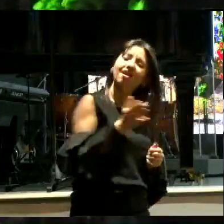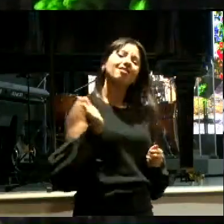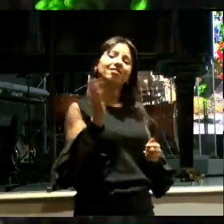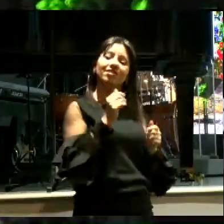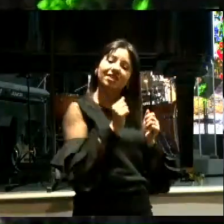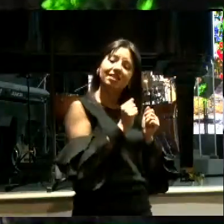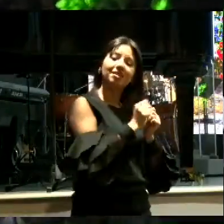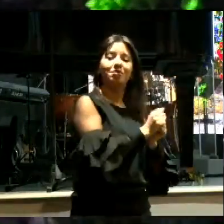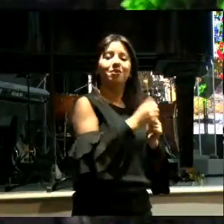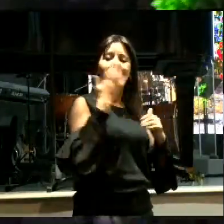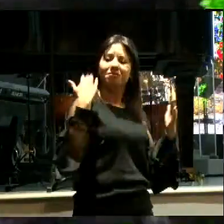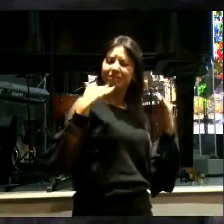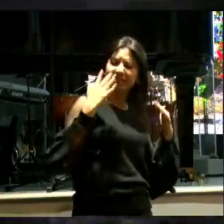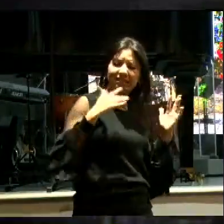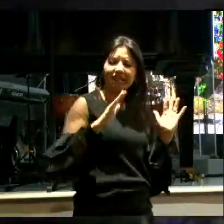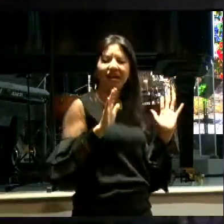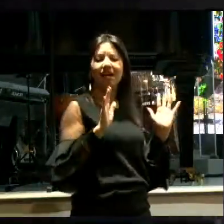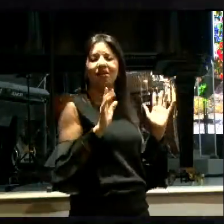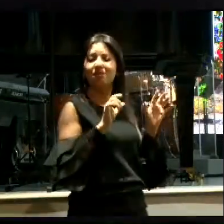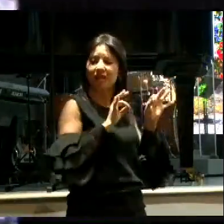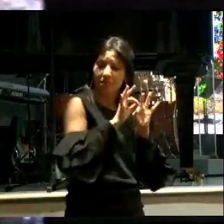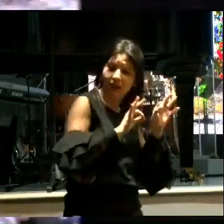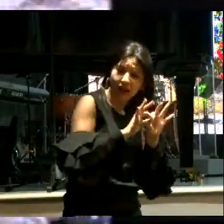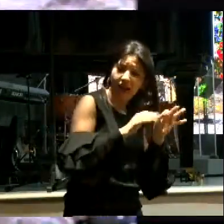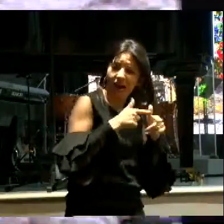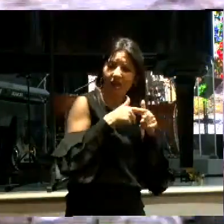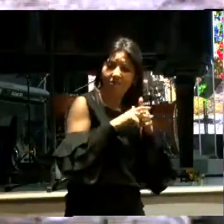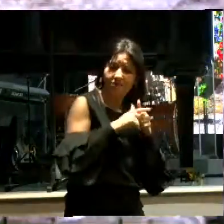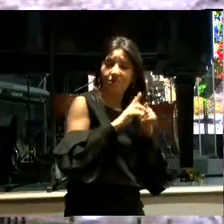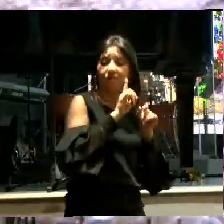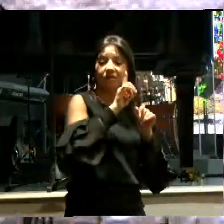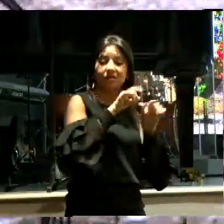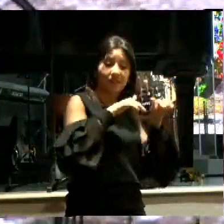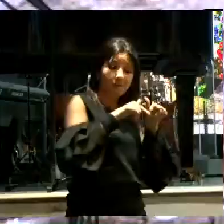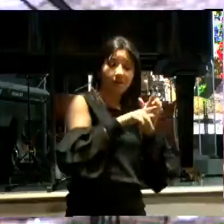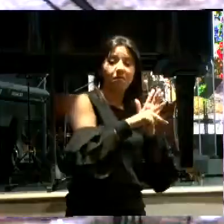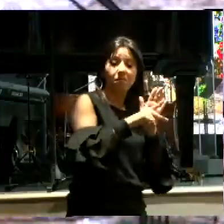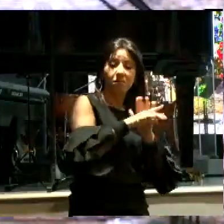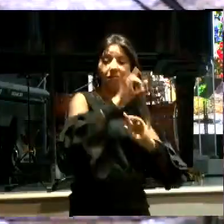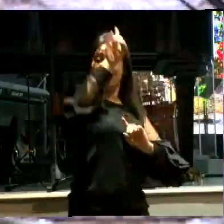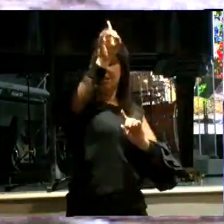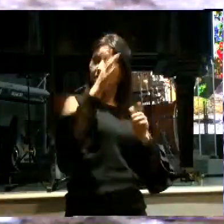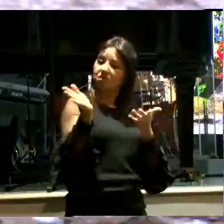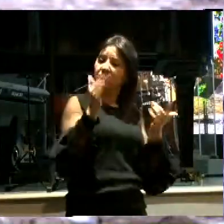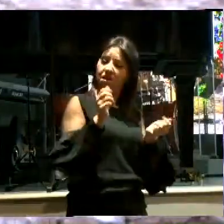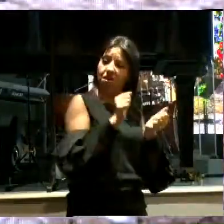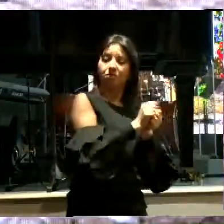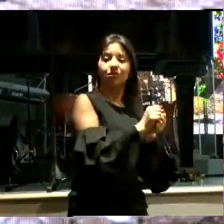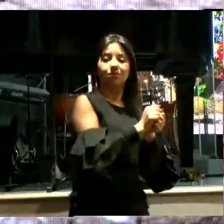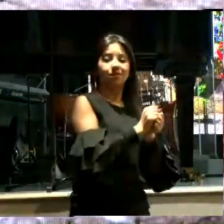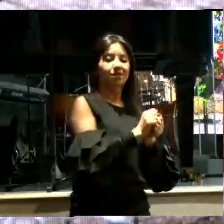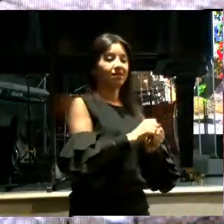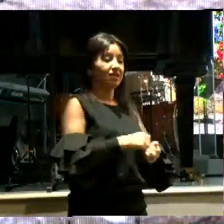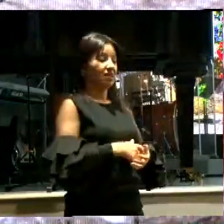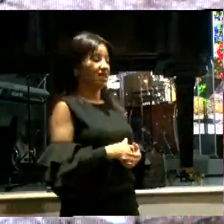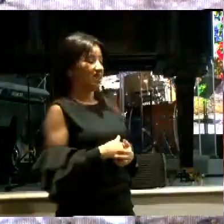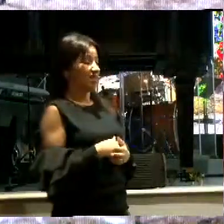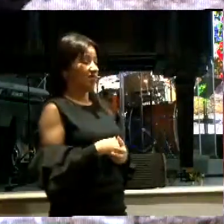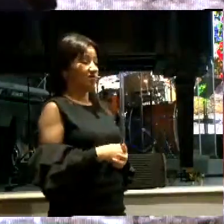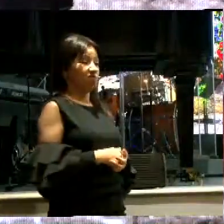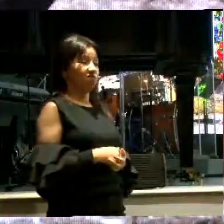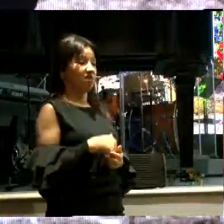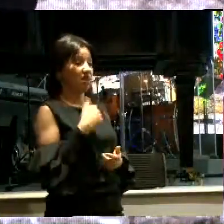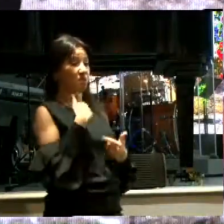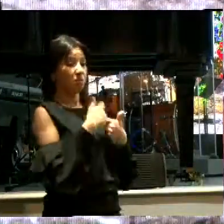Vamos sair para fazer a obra de Deus? Por quê? Porque eu tive problemas espirituais. E